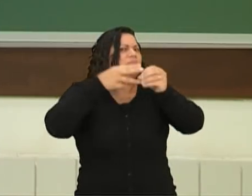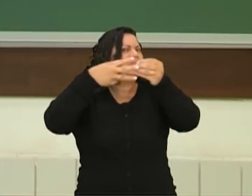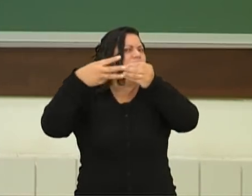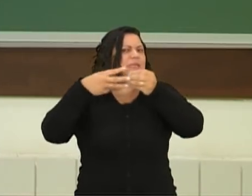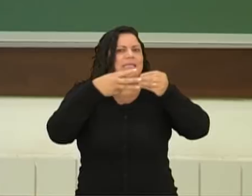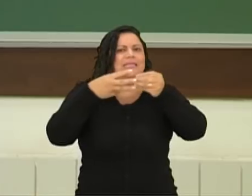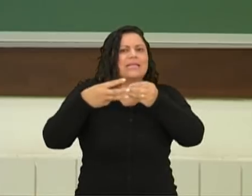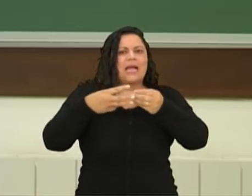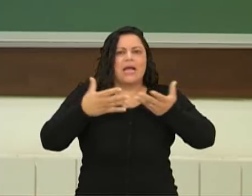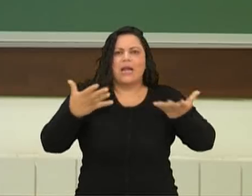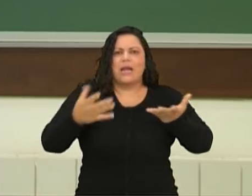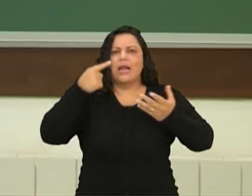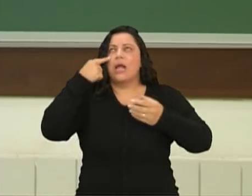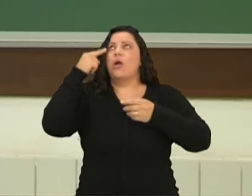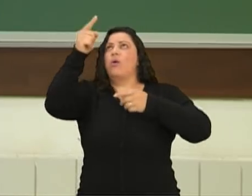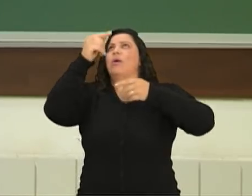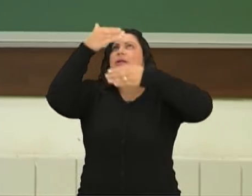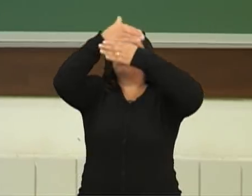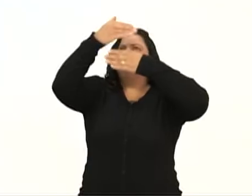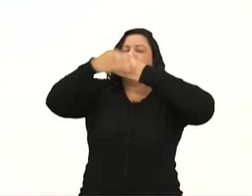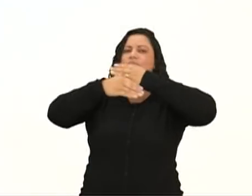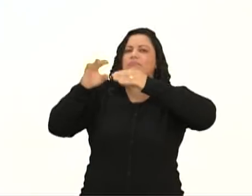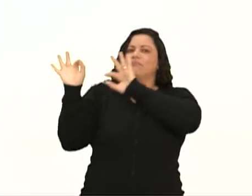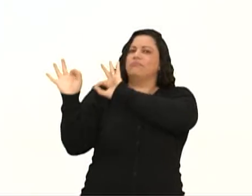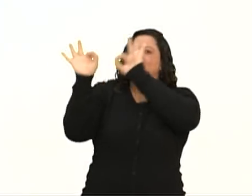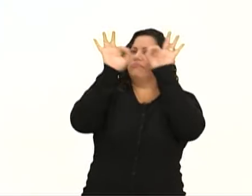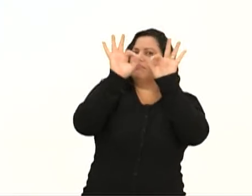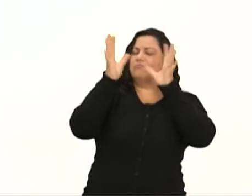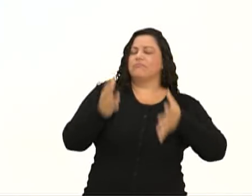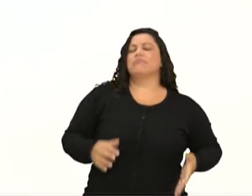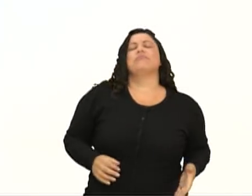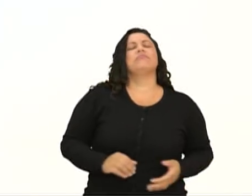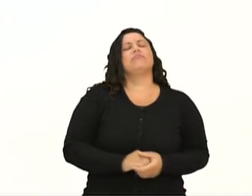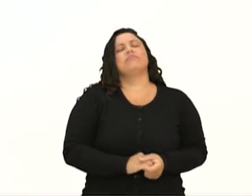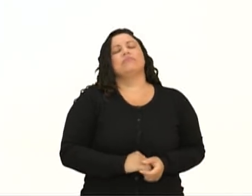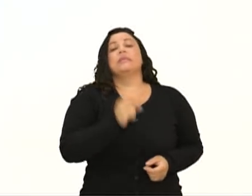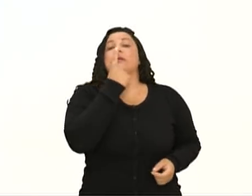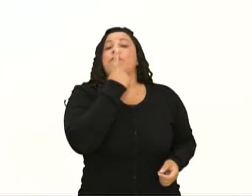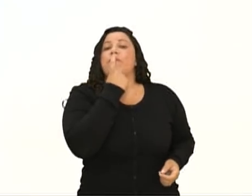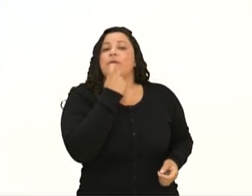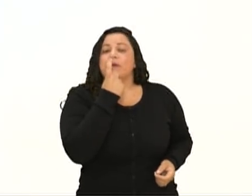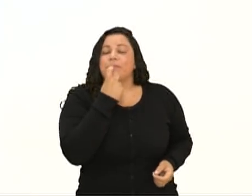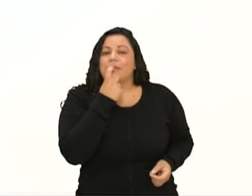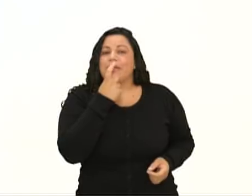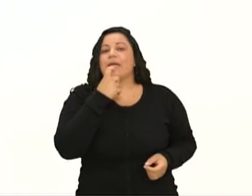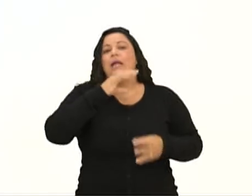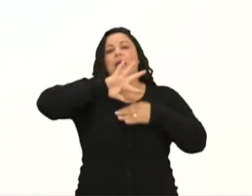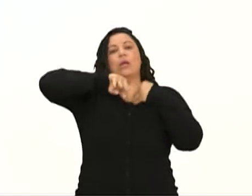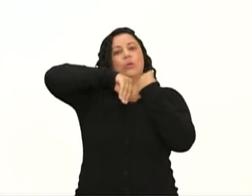só aqui na imagem. Os glóbulos vermelhos e os glóbulos brancos.